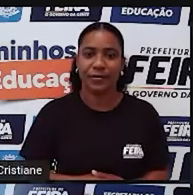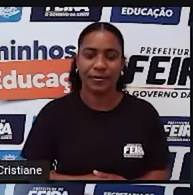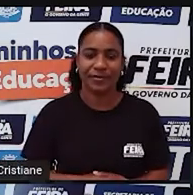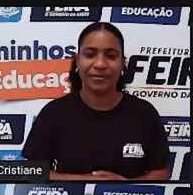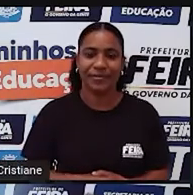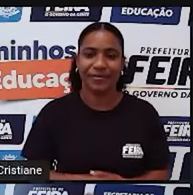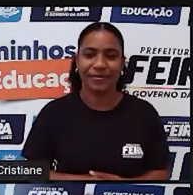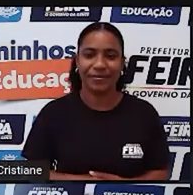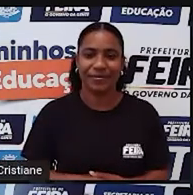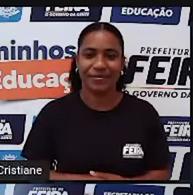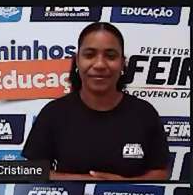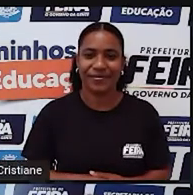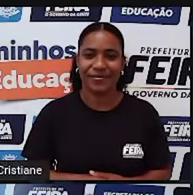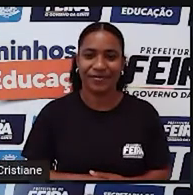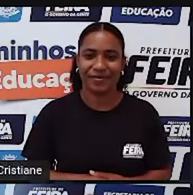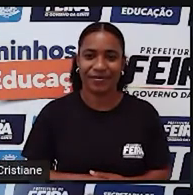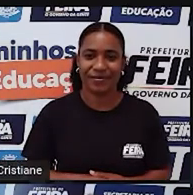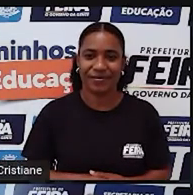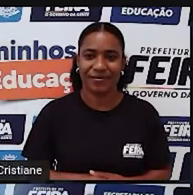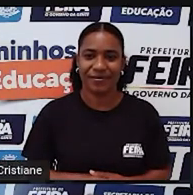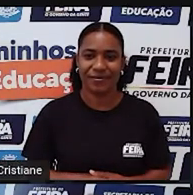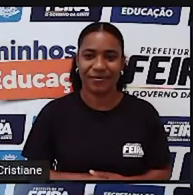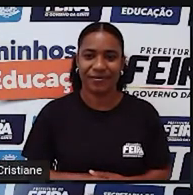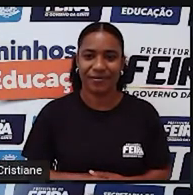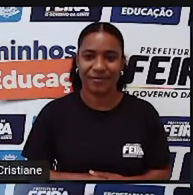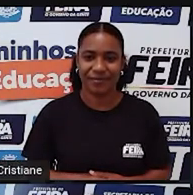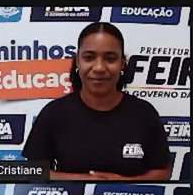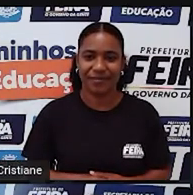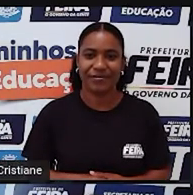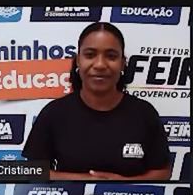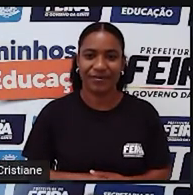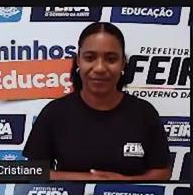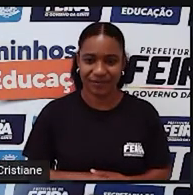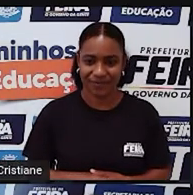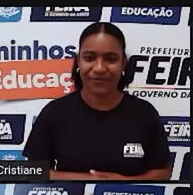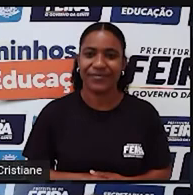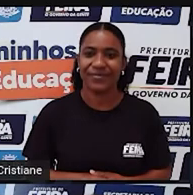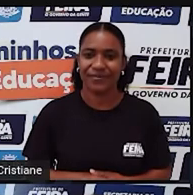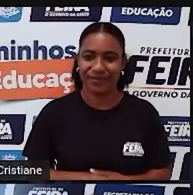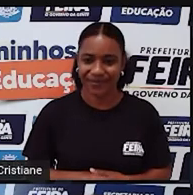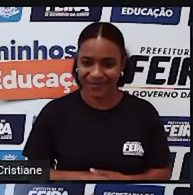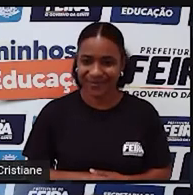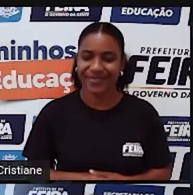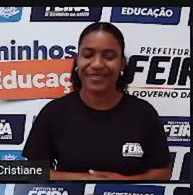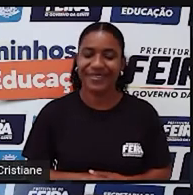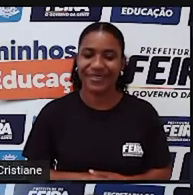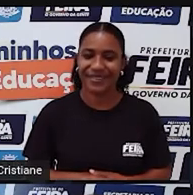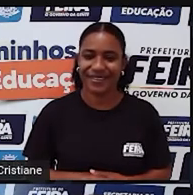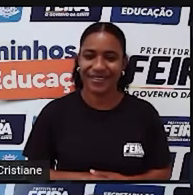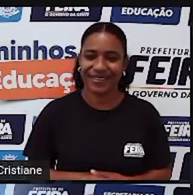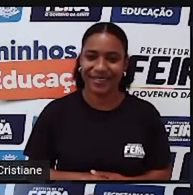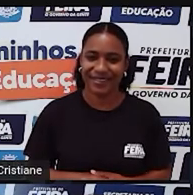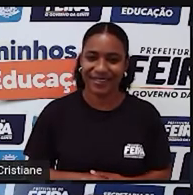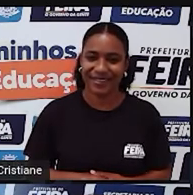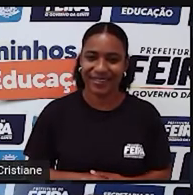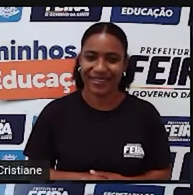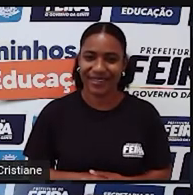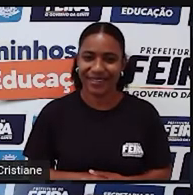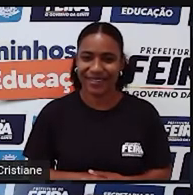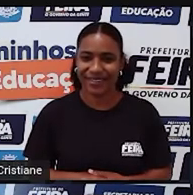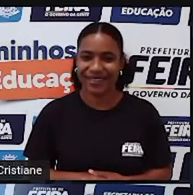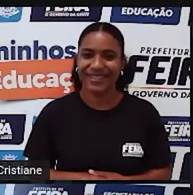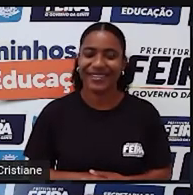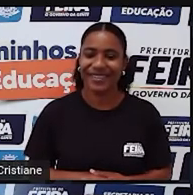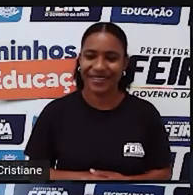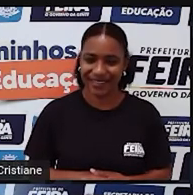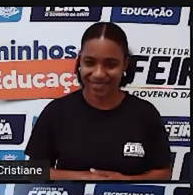Let's go. Nice to meet you. Good morning. Hello. Bye. Good evening. Good